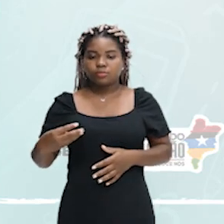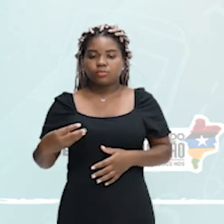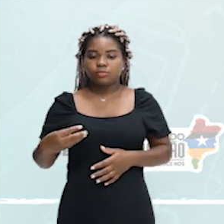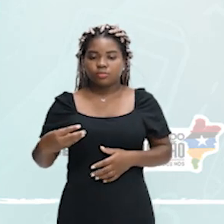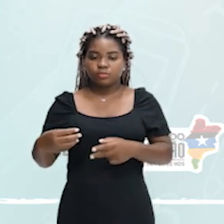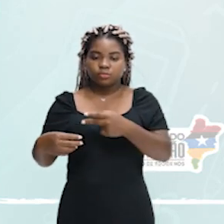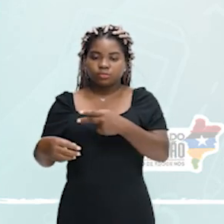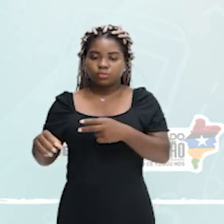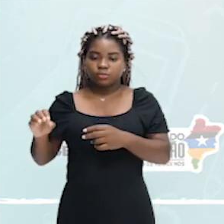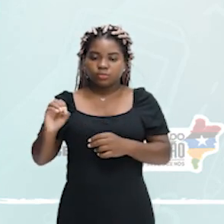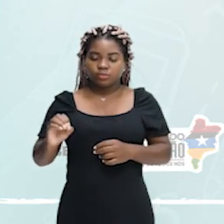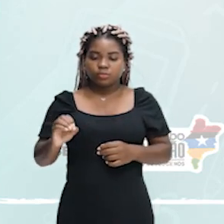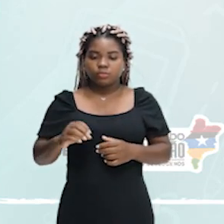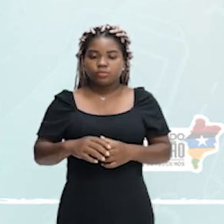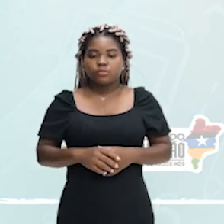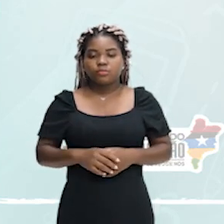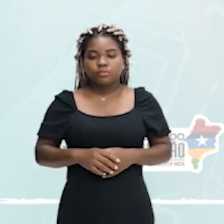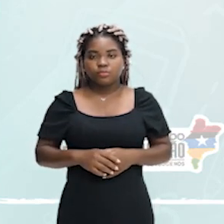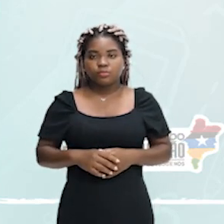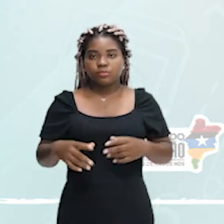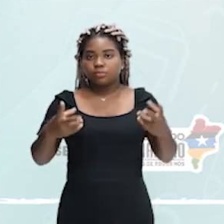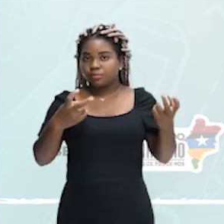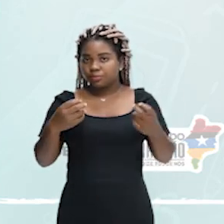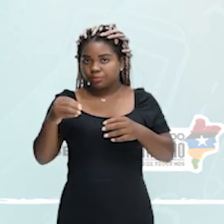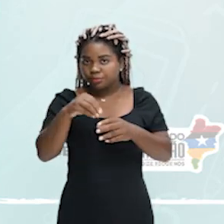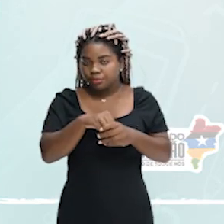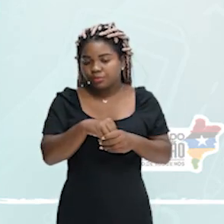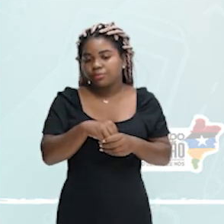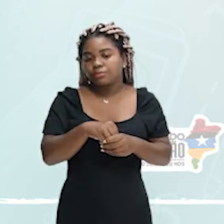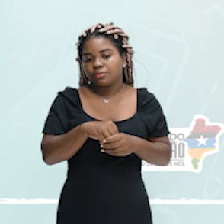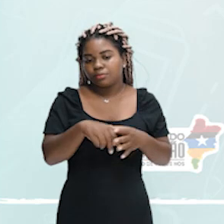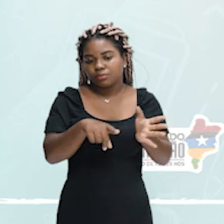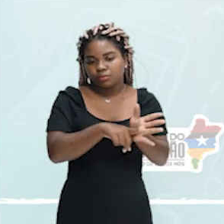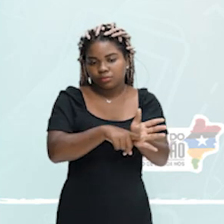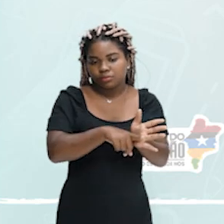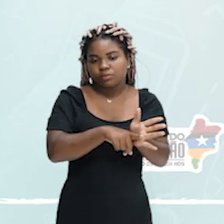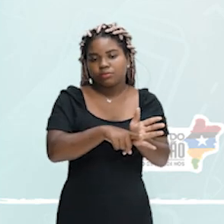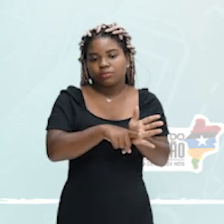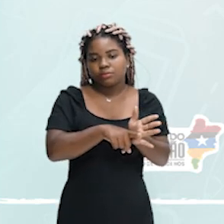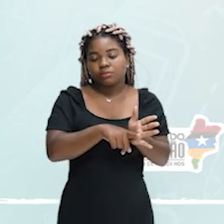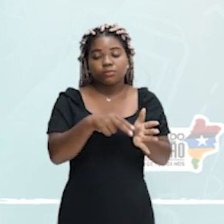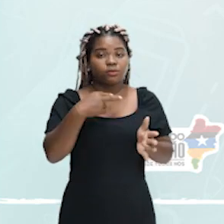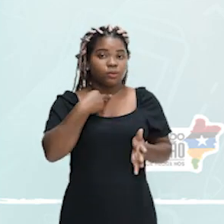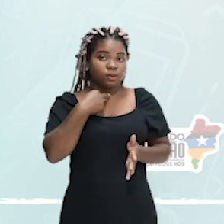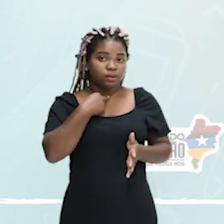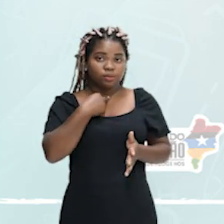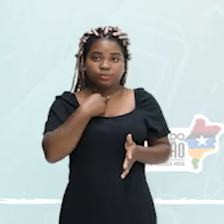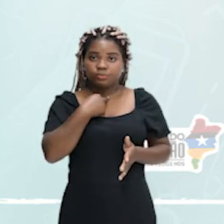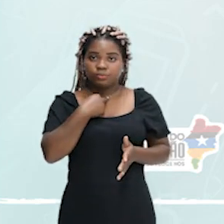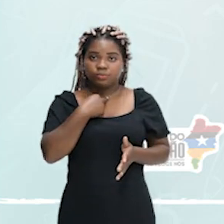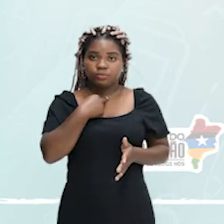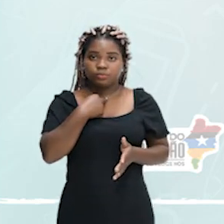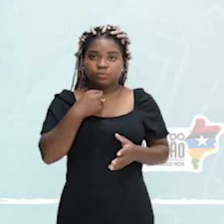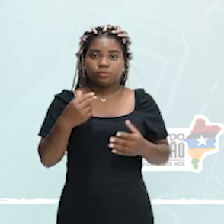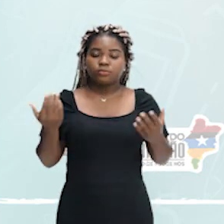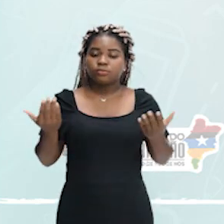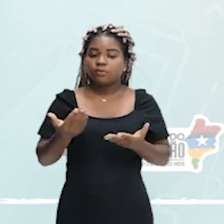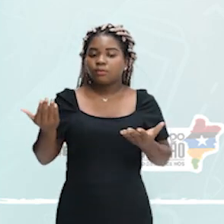3m menor que 0. Perceba que dentro está negativo. E não pode. Então, fazendo a multiplicação pelo menos